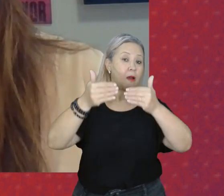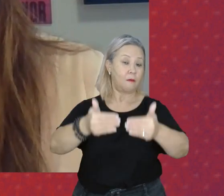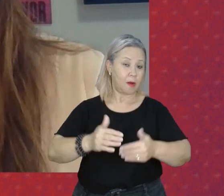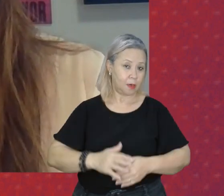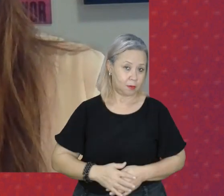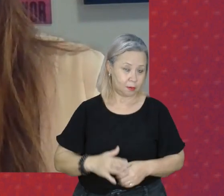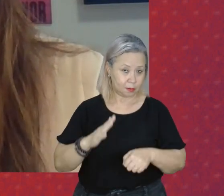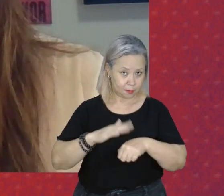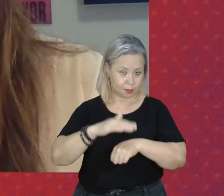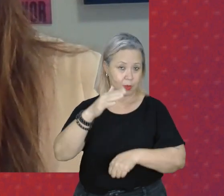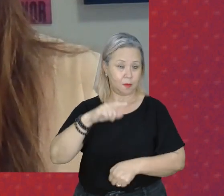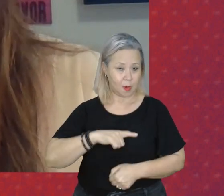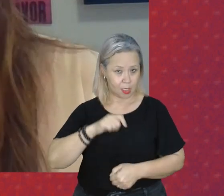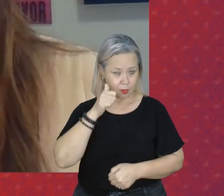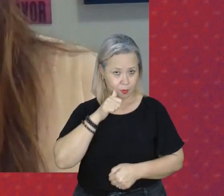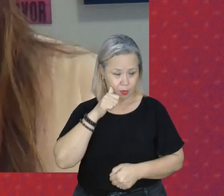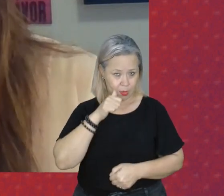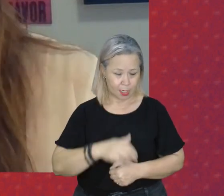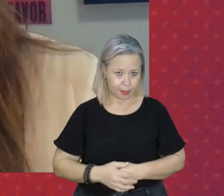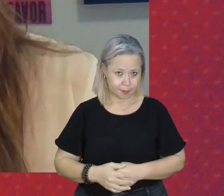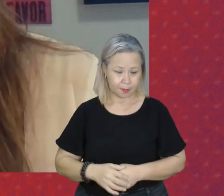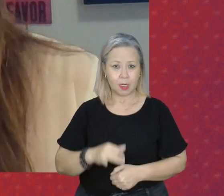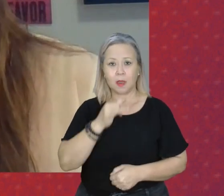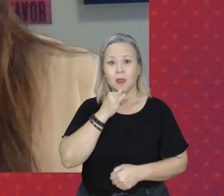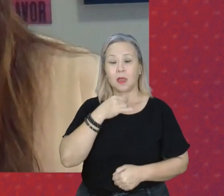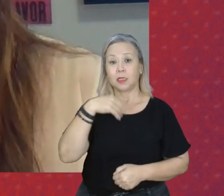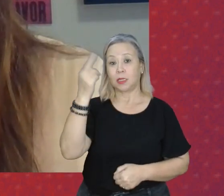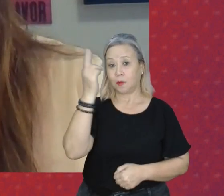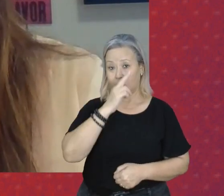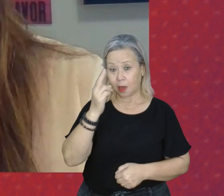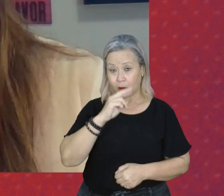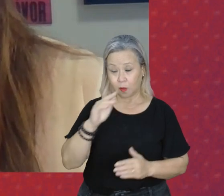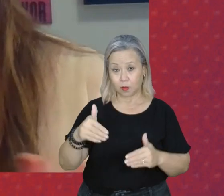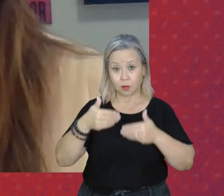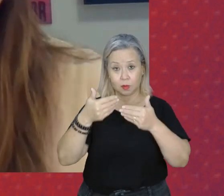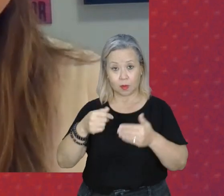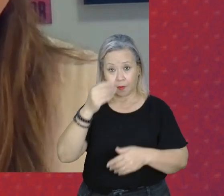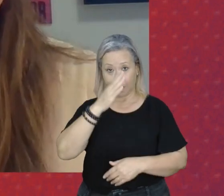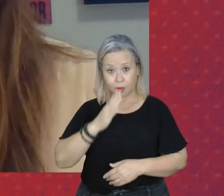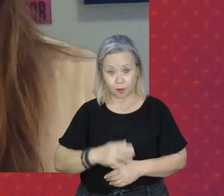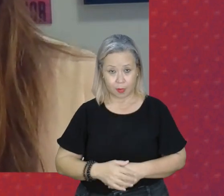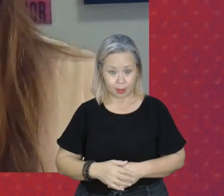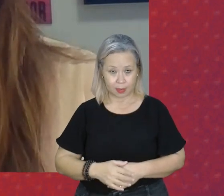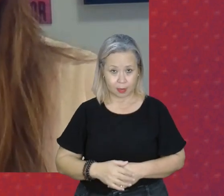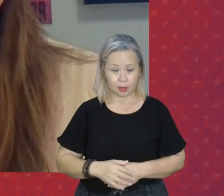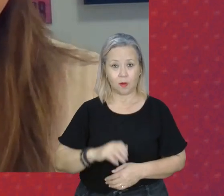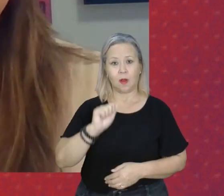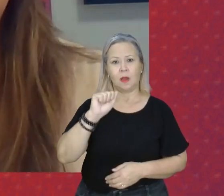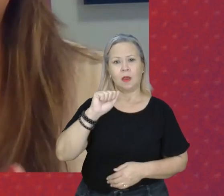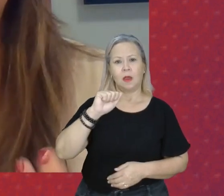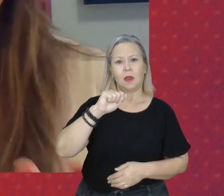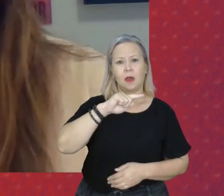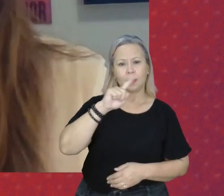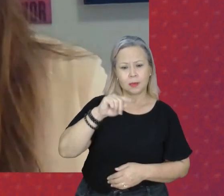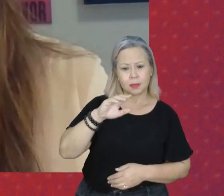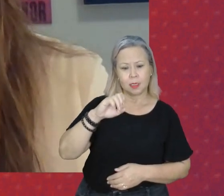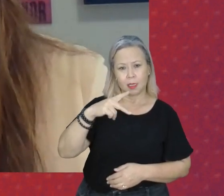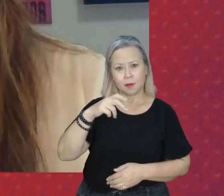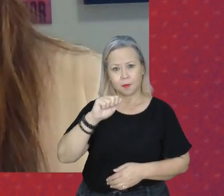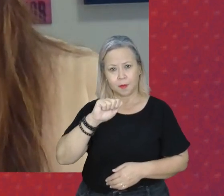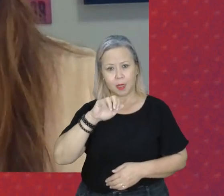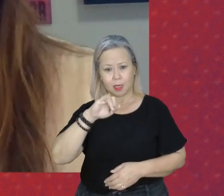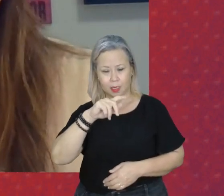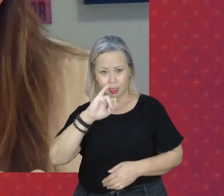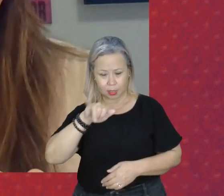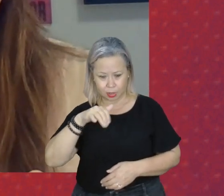Então, existe aí, por exemplo, a Rússia está na frente do Brasil, o Azerbaijão está na frente do Brasil, a Coreia está na